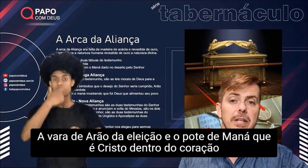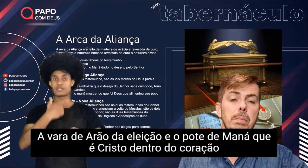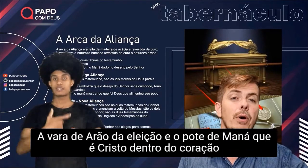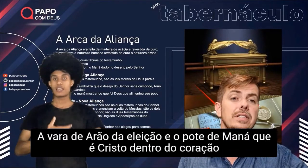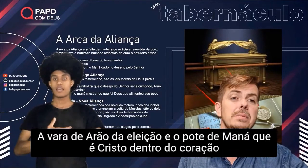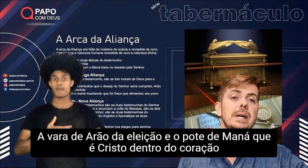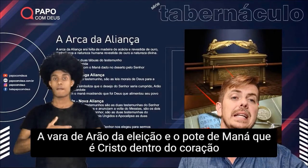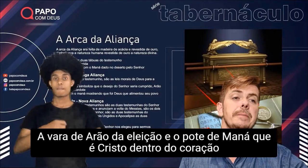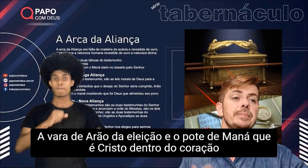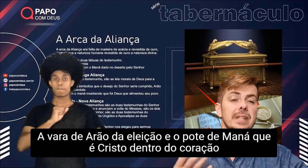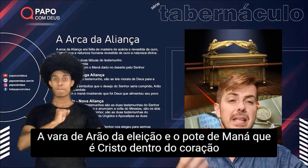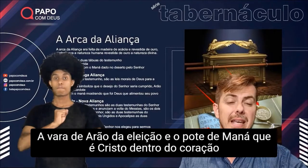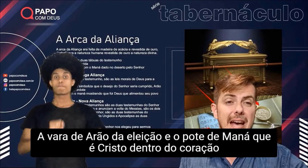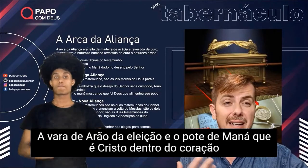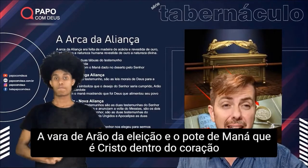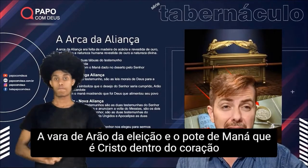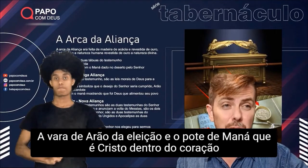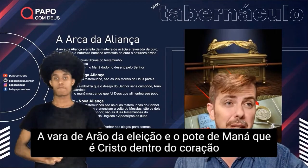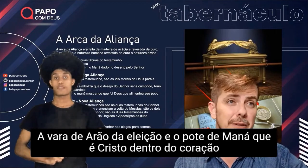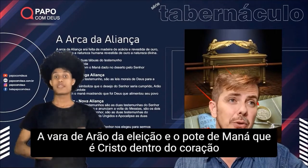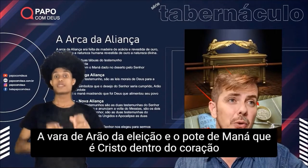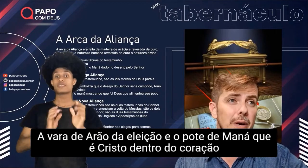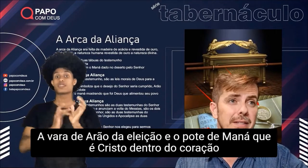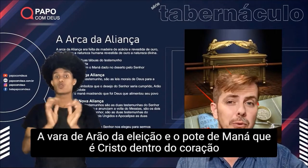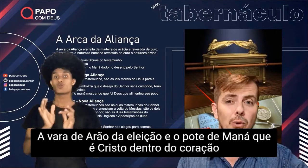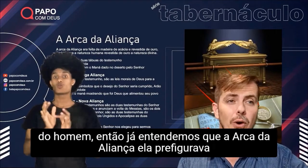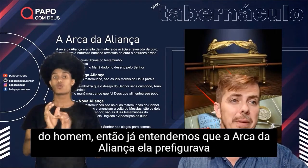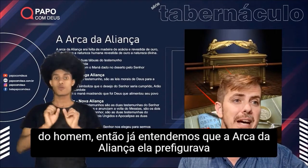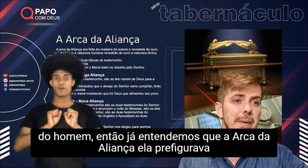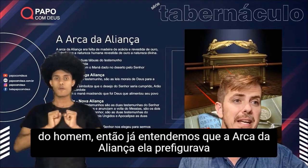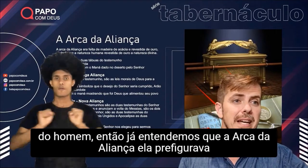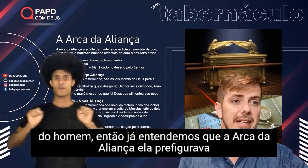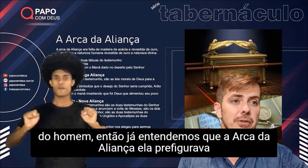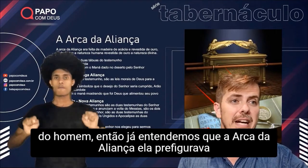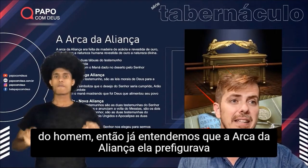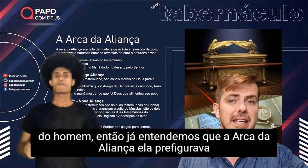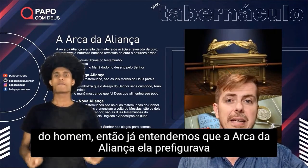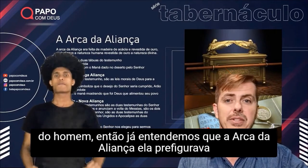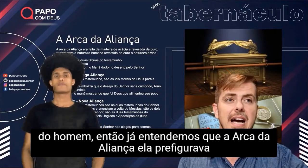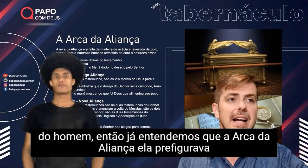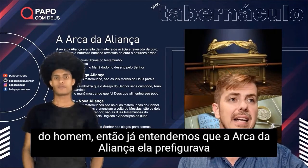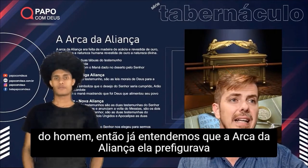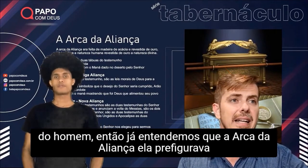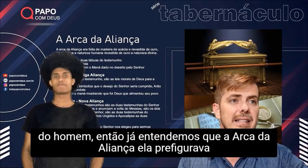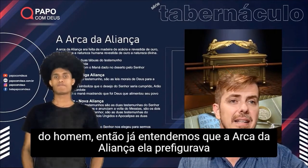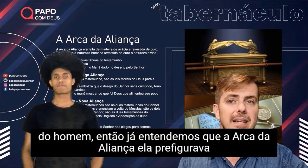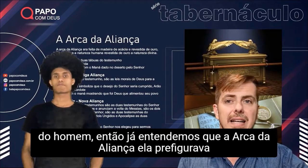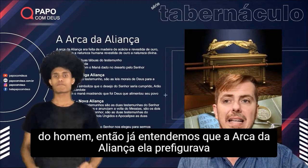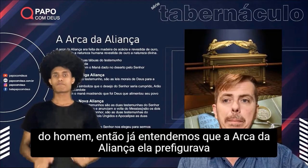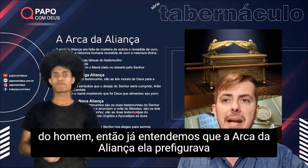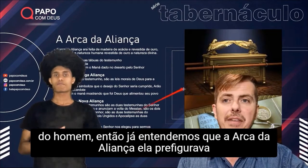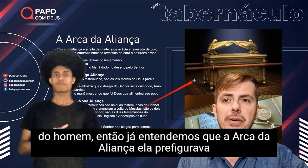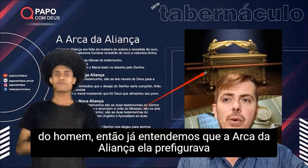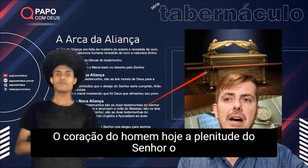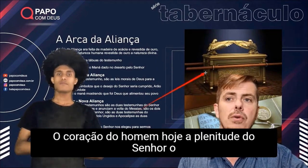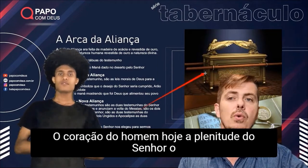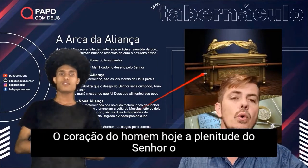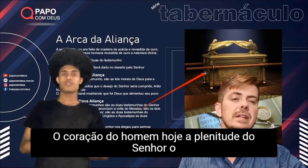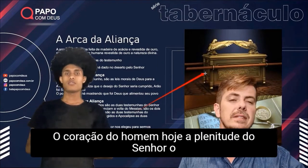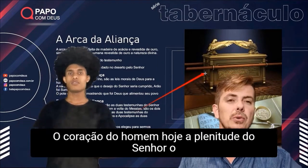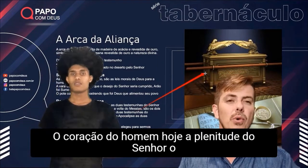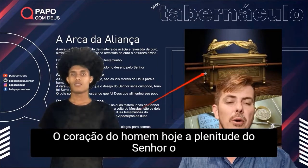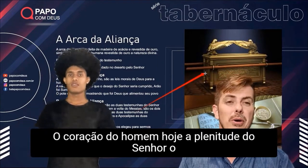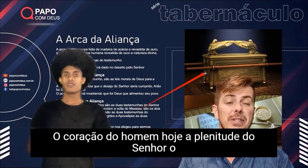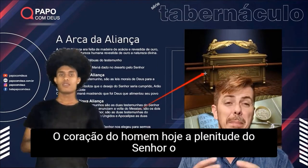eleição e o pote de maná, que é Cristo dentro do coração do homem, amém? Então já entendemos que a Arca da Aliança, ela prefigurava